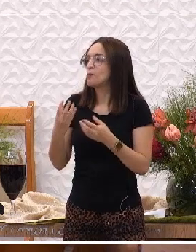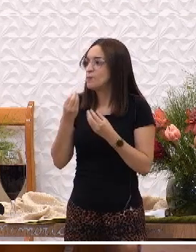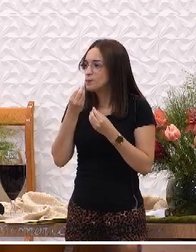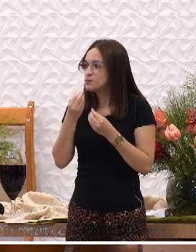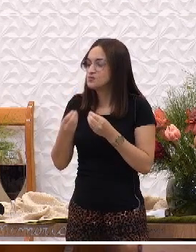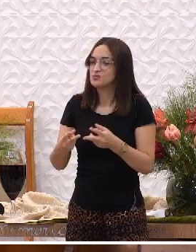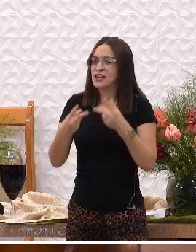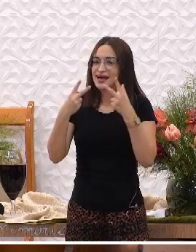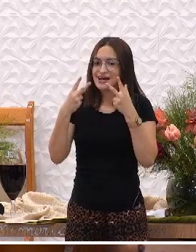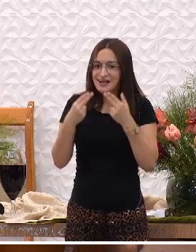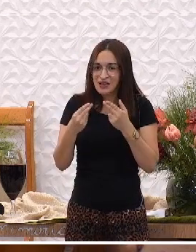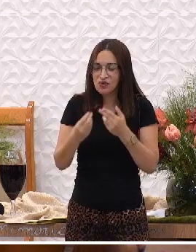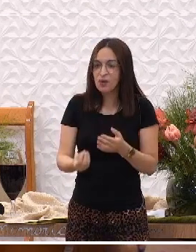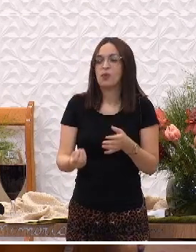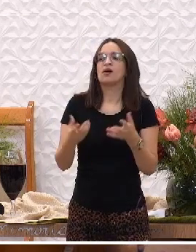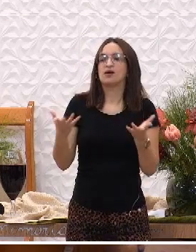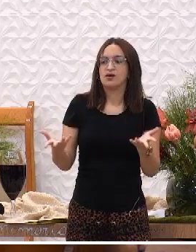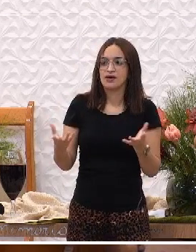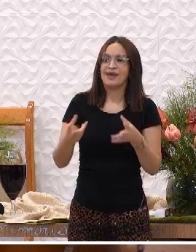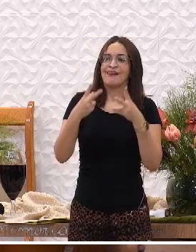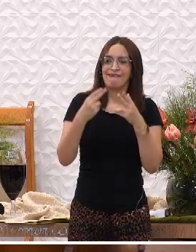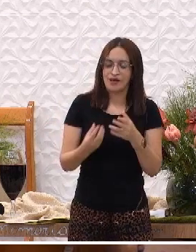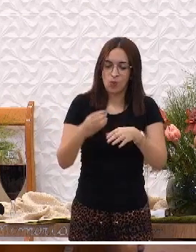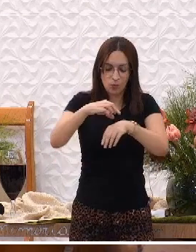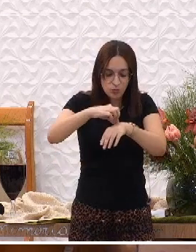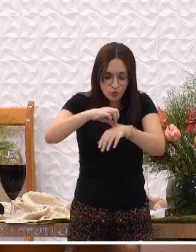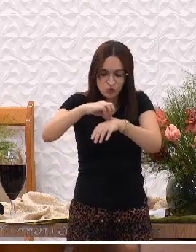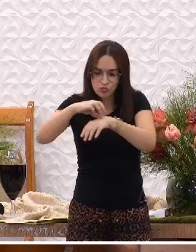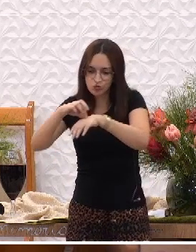de Cristo com a boca e bebendo o sangue de Cristo ali.